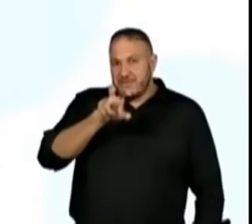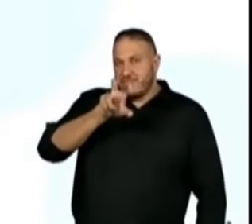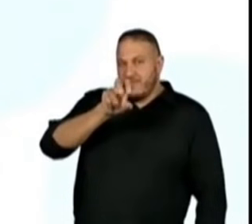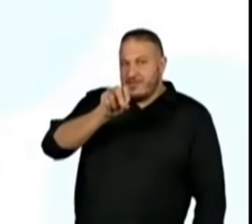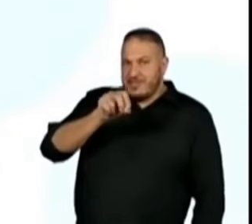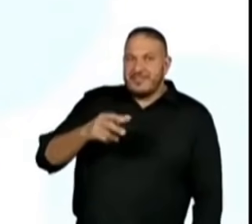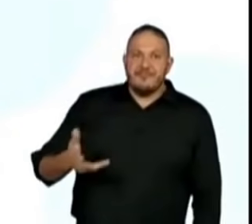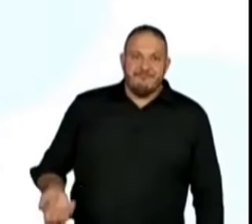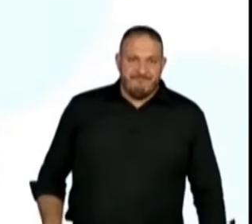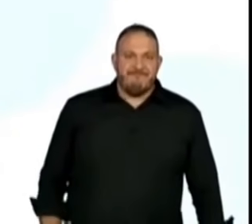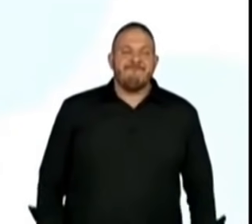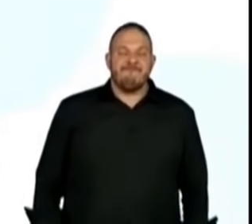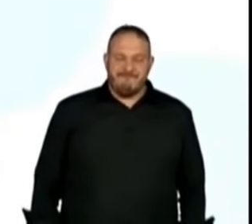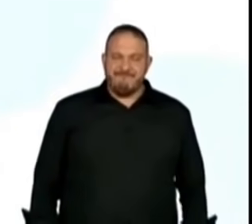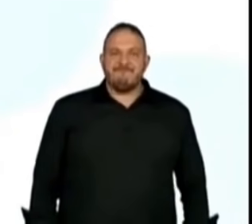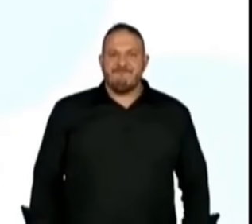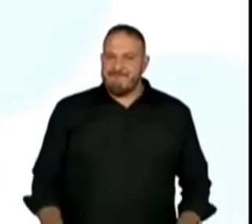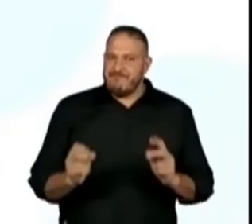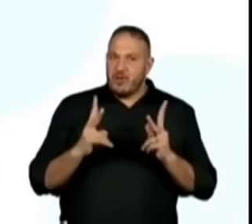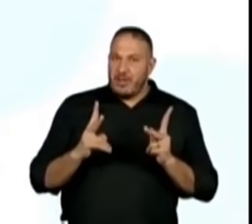103,50. Ok?